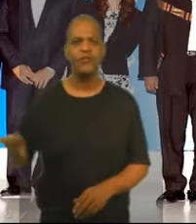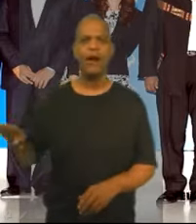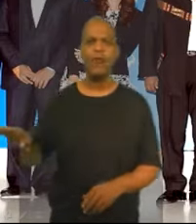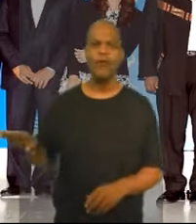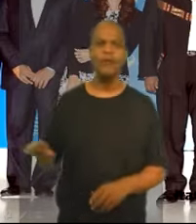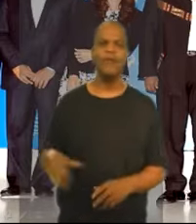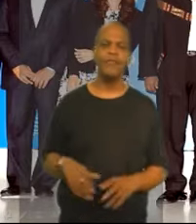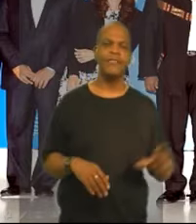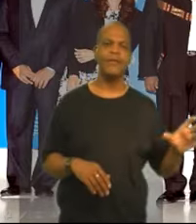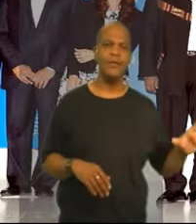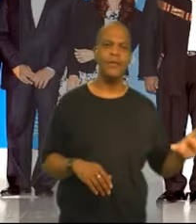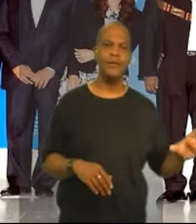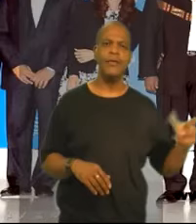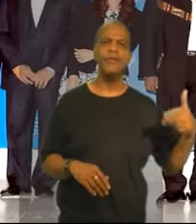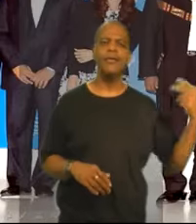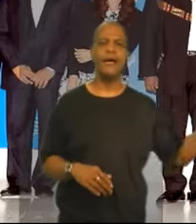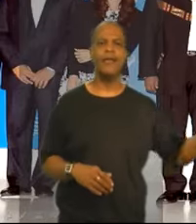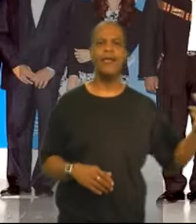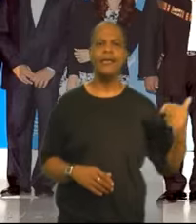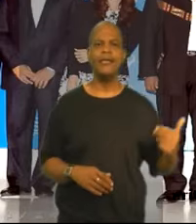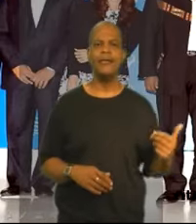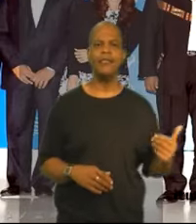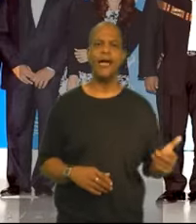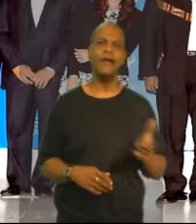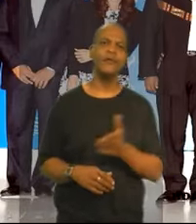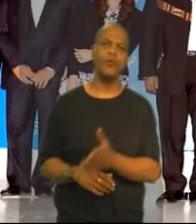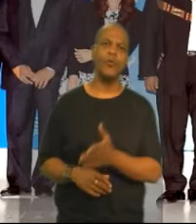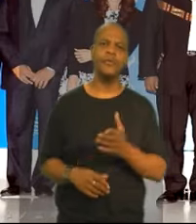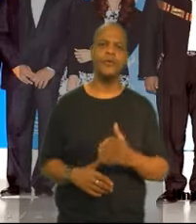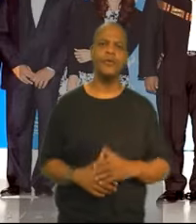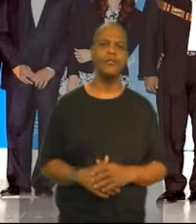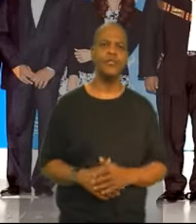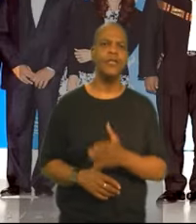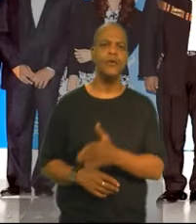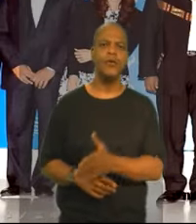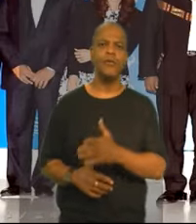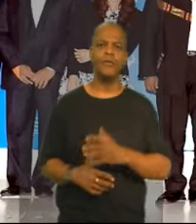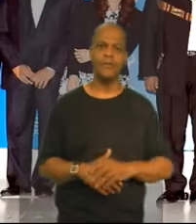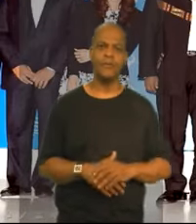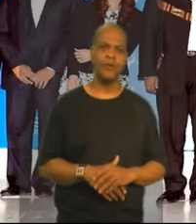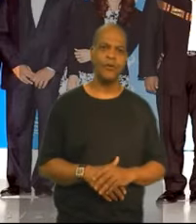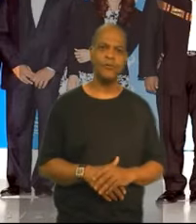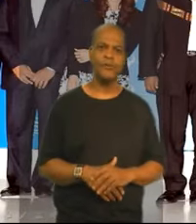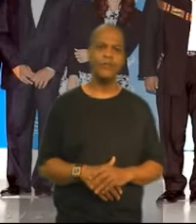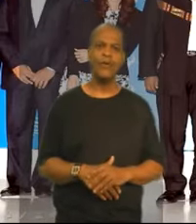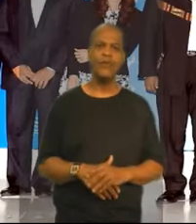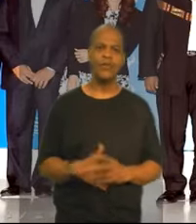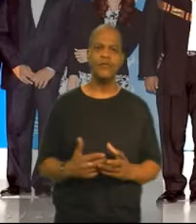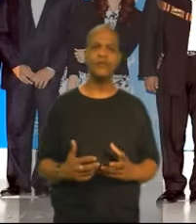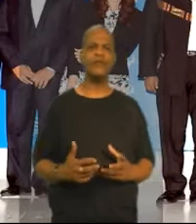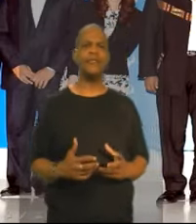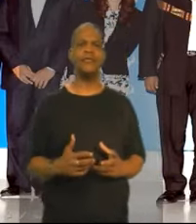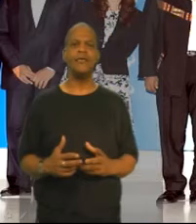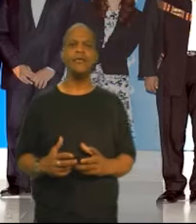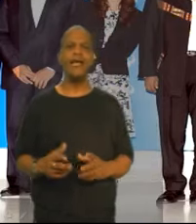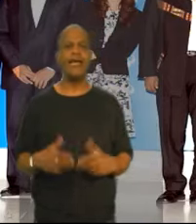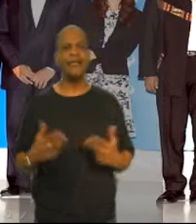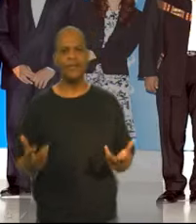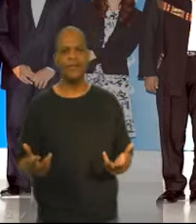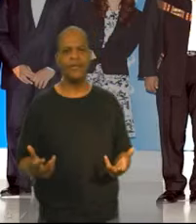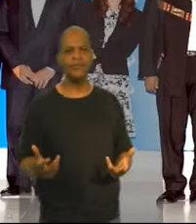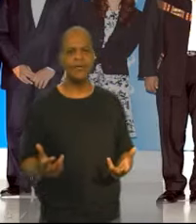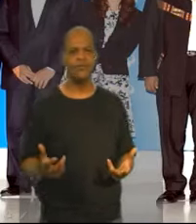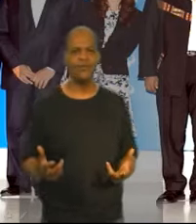vamos ficar de mal, não vamos fazer birra e brigar com aquele que não está, como por exemplo o Chile, como por exemplo a Colômbia. O que nós vamos